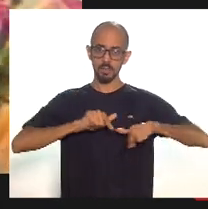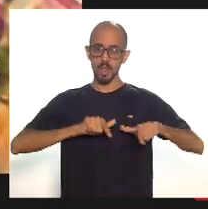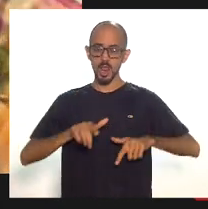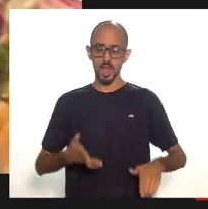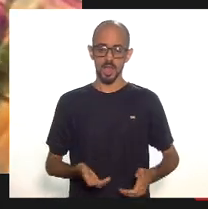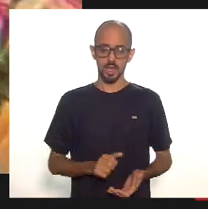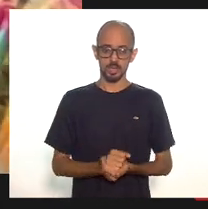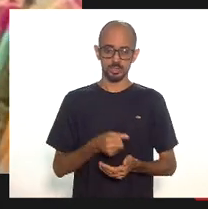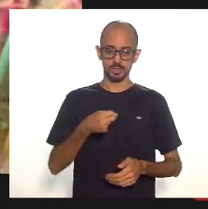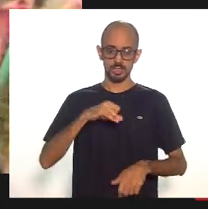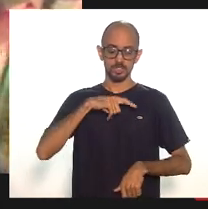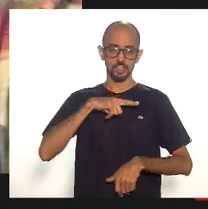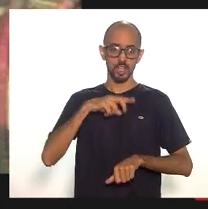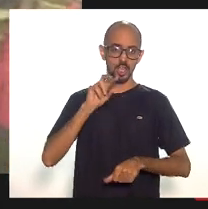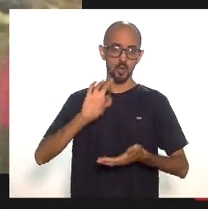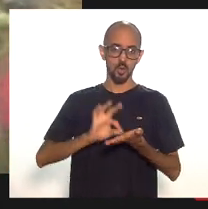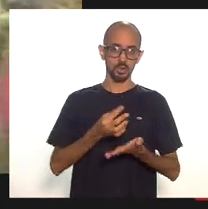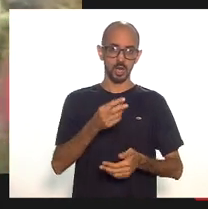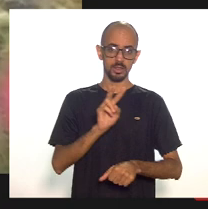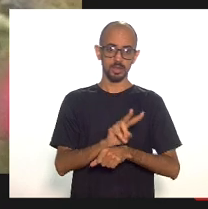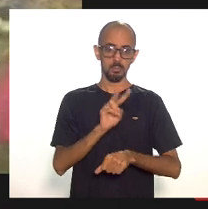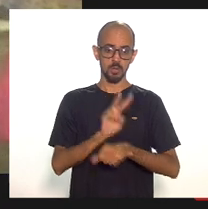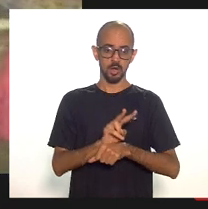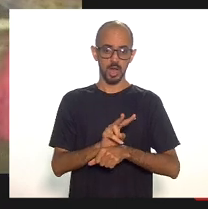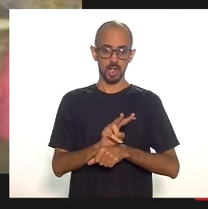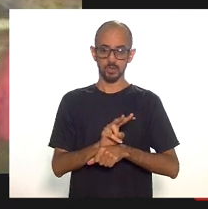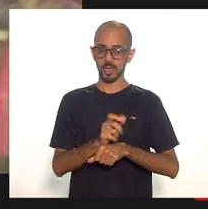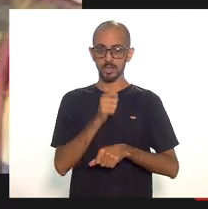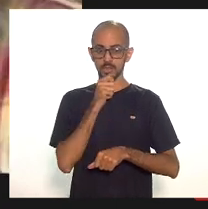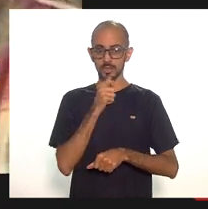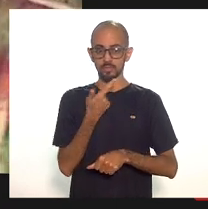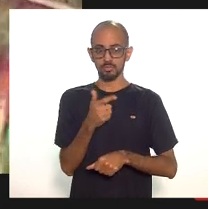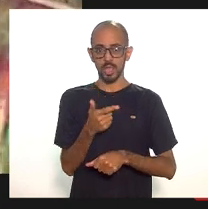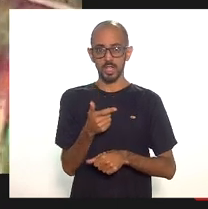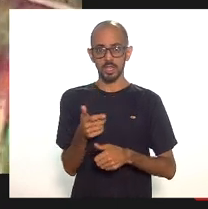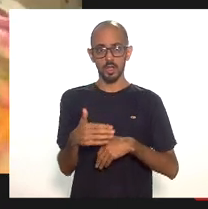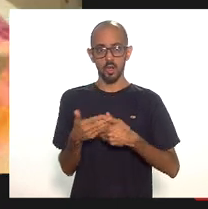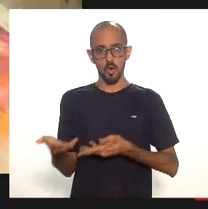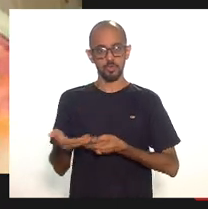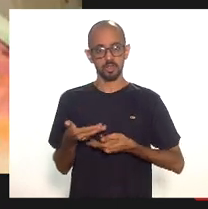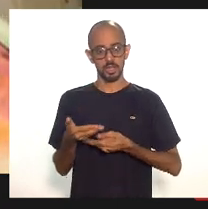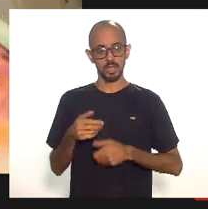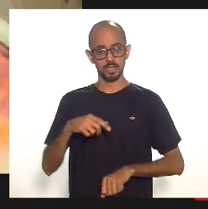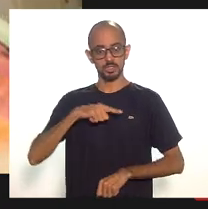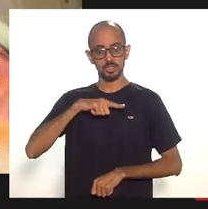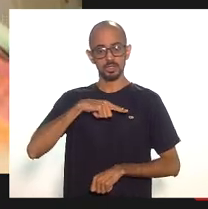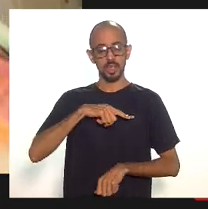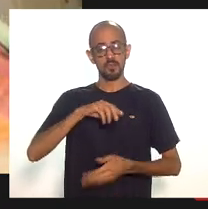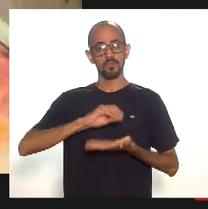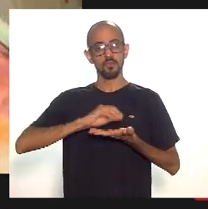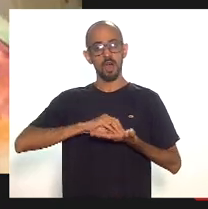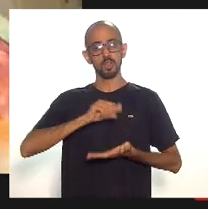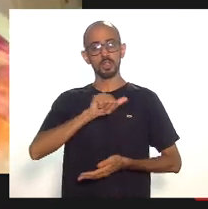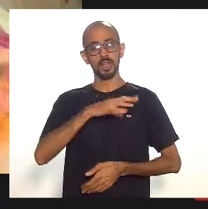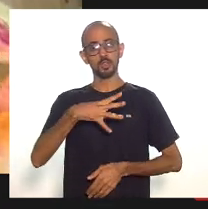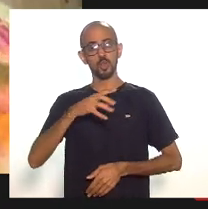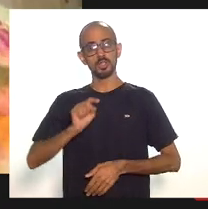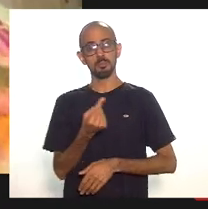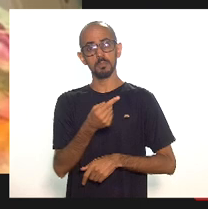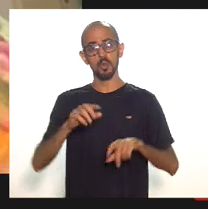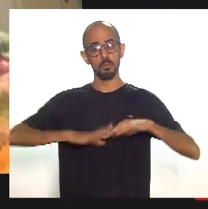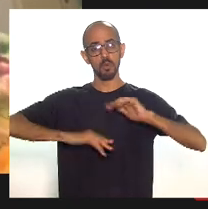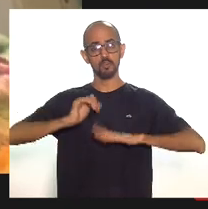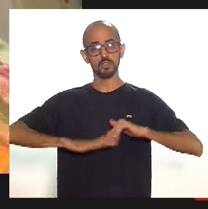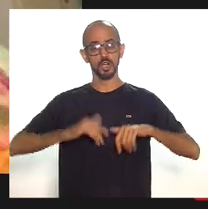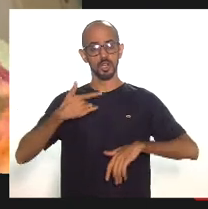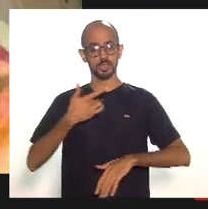um contrato temporário que ainda não foi nem totalmente chamado, a gente tem um déficit de mais de 14 mil profissionais de saúde. Se